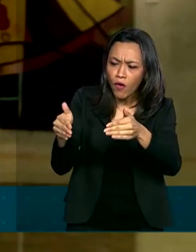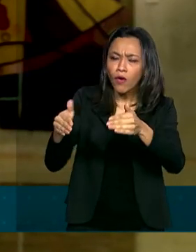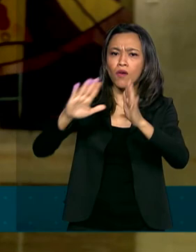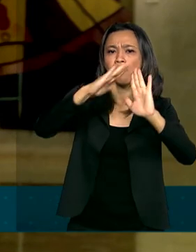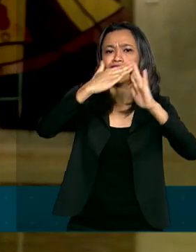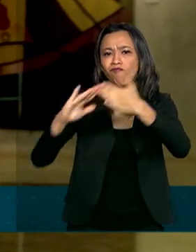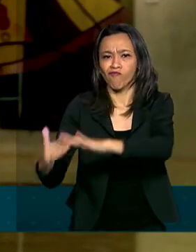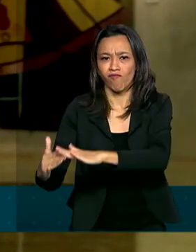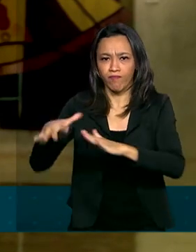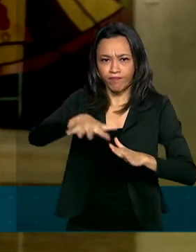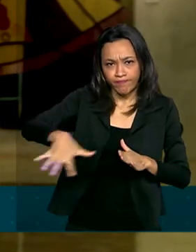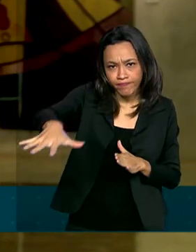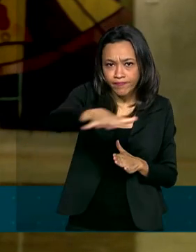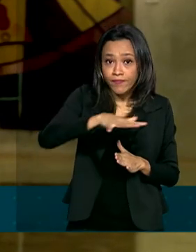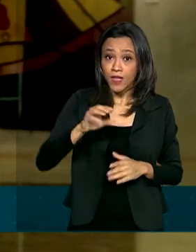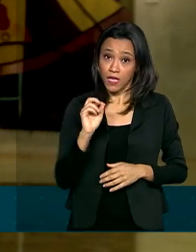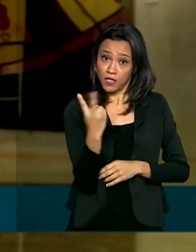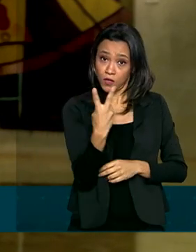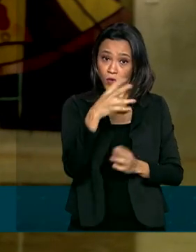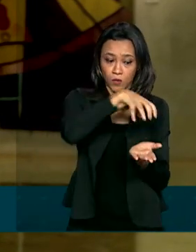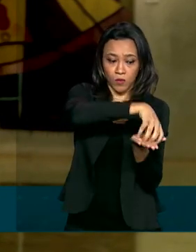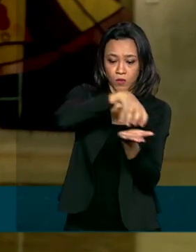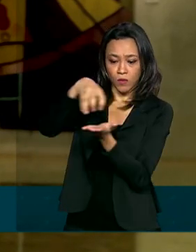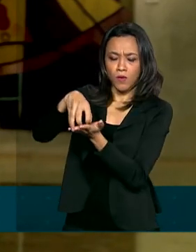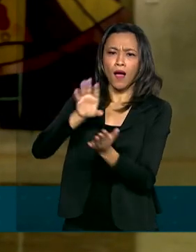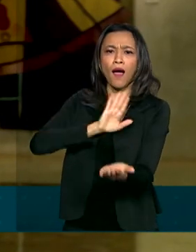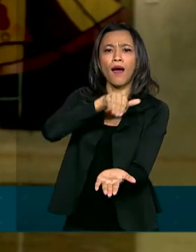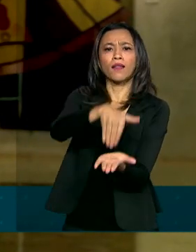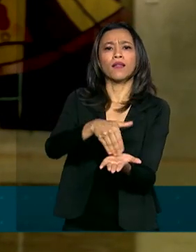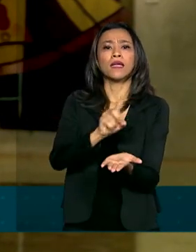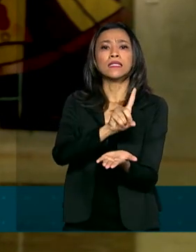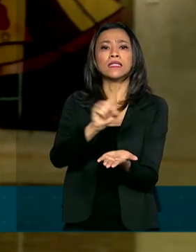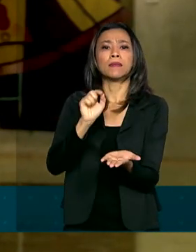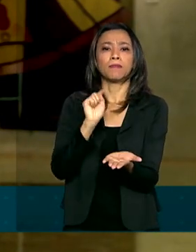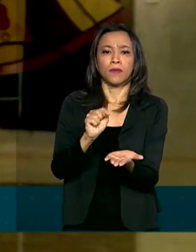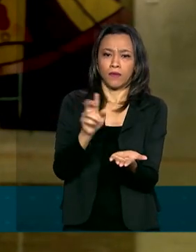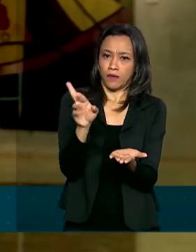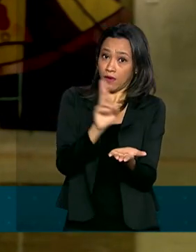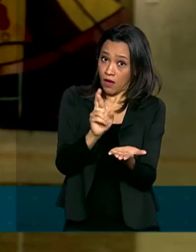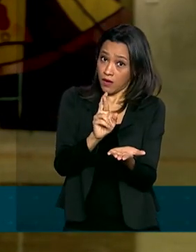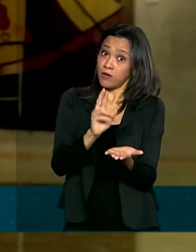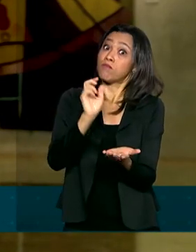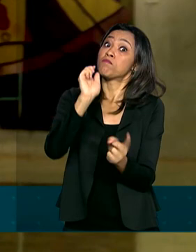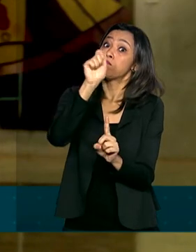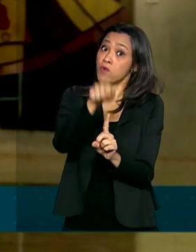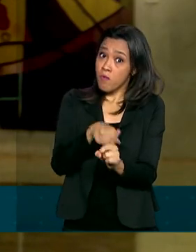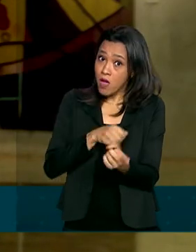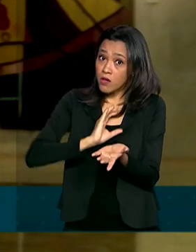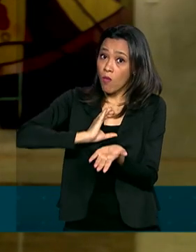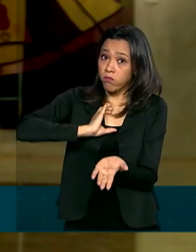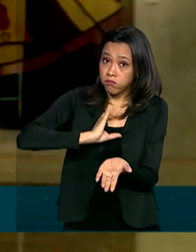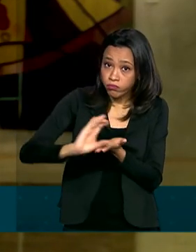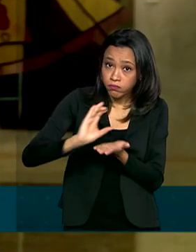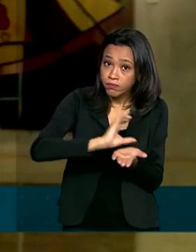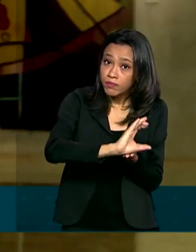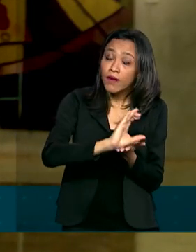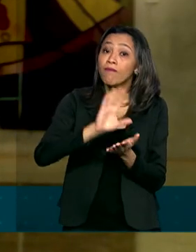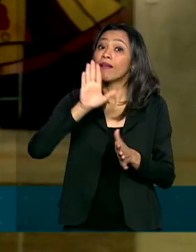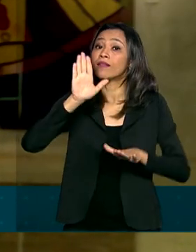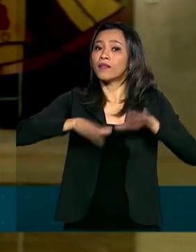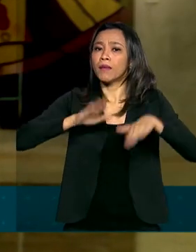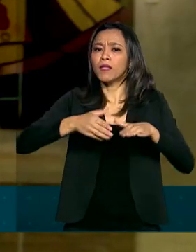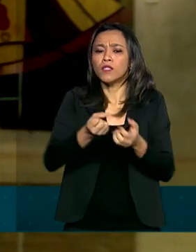favelas. Os centros poderão receber até 100 mil reais por mês, o que vai depender da quantidade de